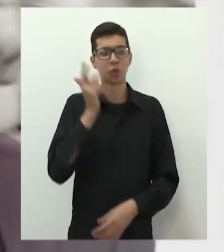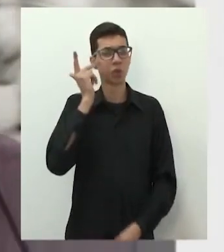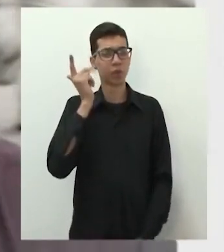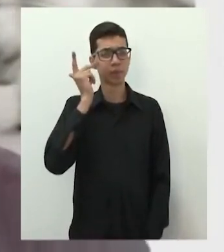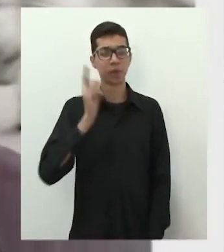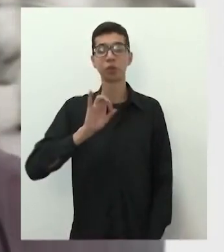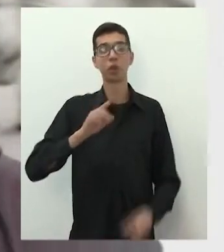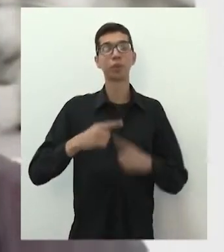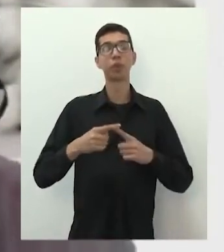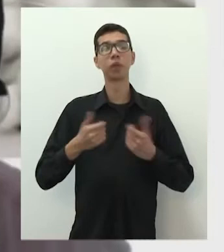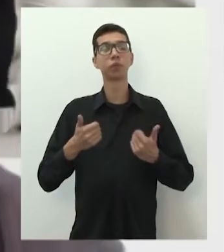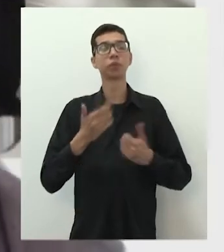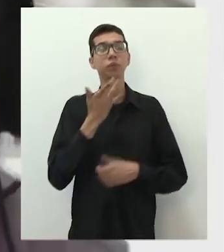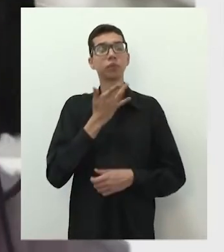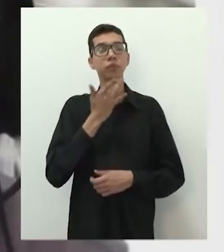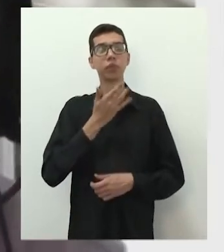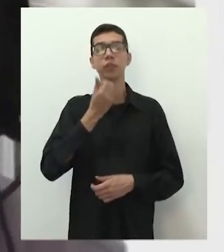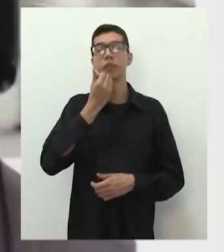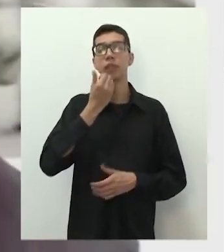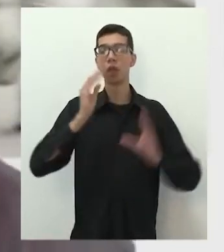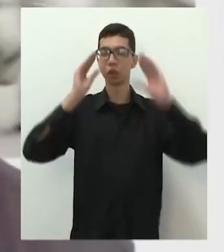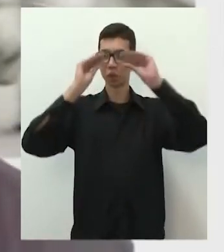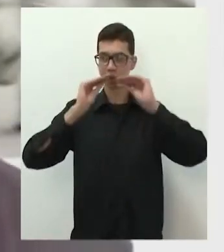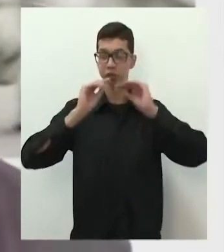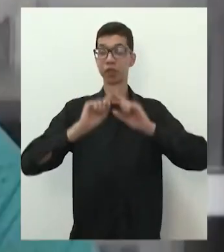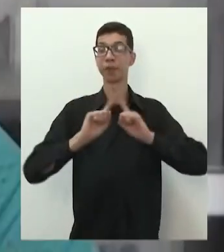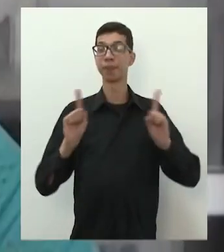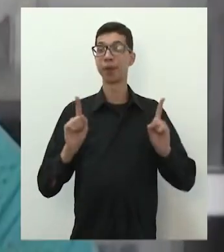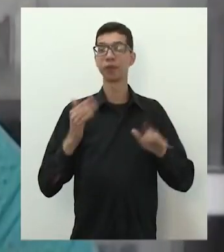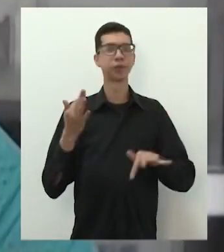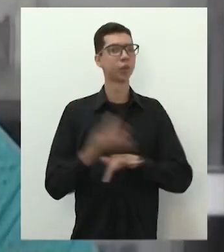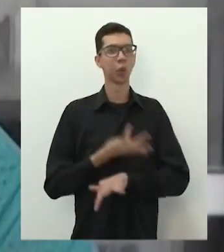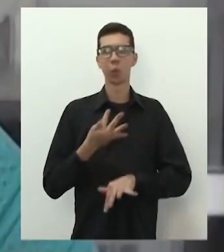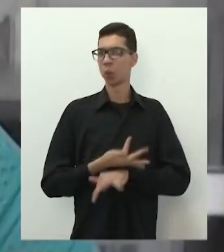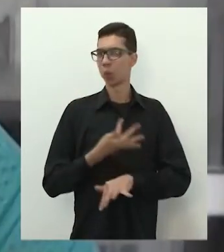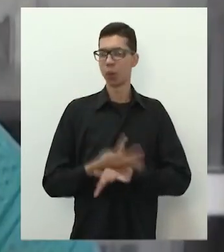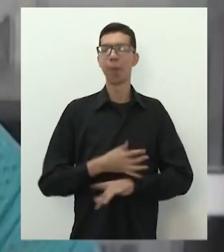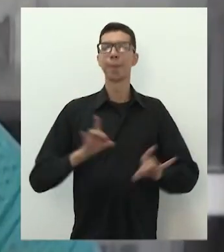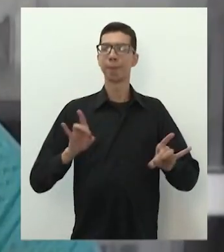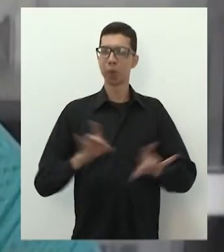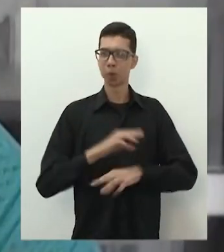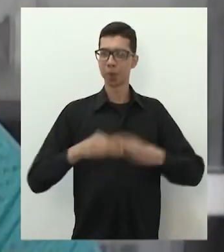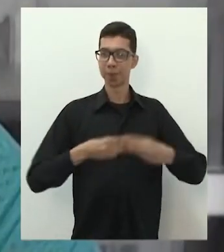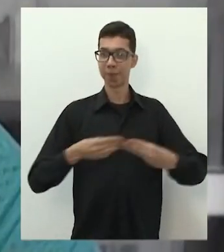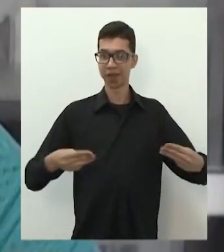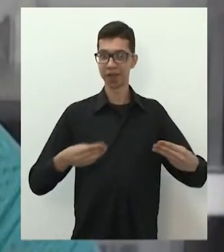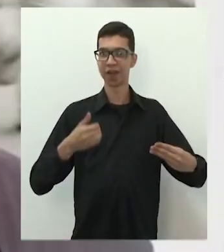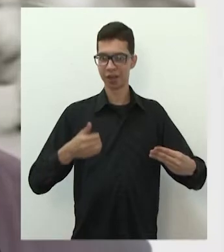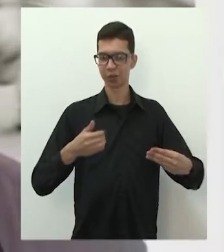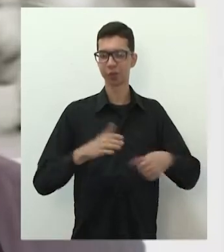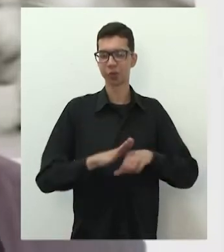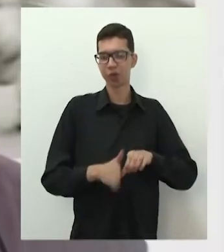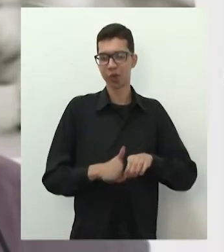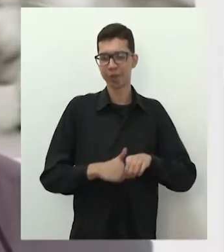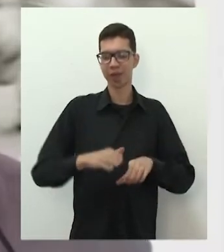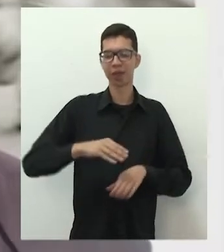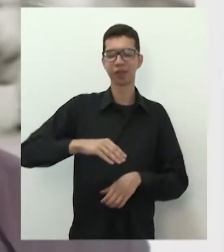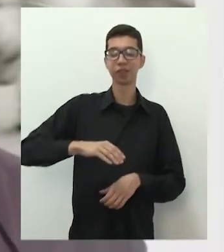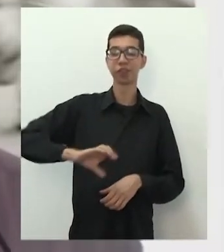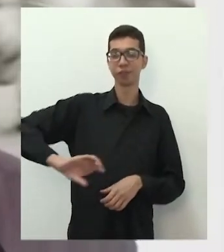resolve fazer uma comidinha especial para o companheiro, para a companheira, para o amigo, para o filho, sei lá para quem que ela vai fazer. Ela pega aquele